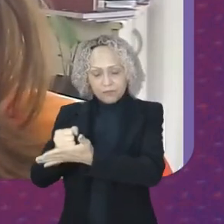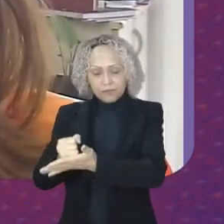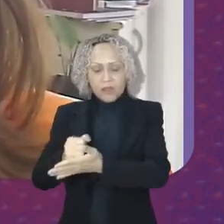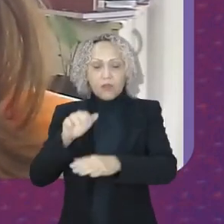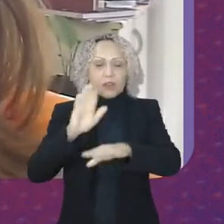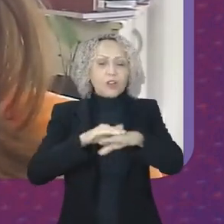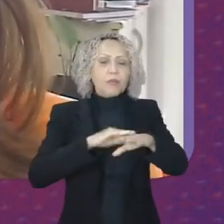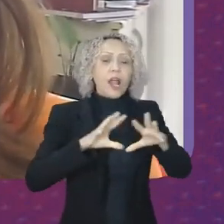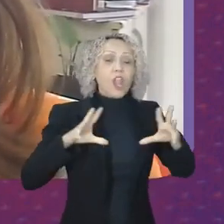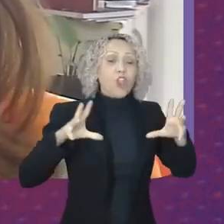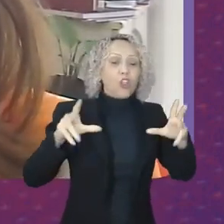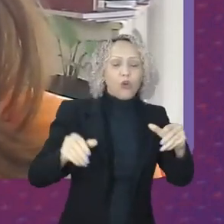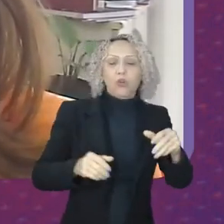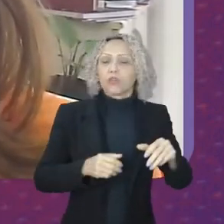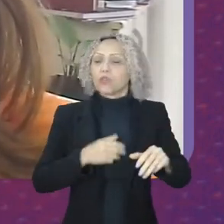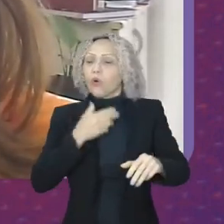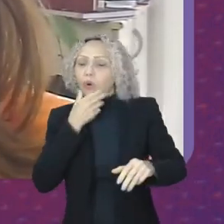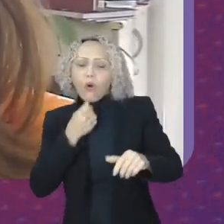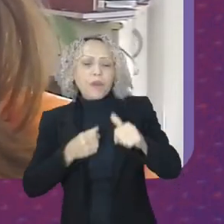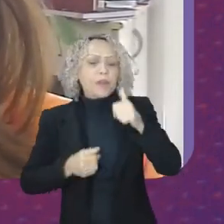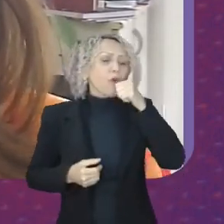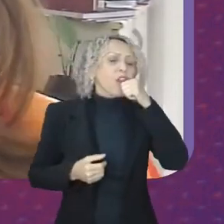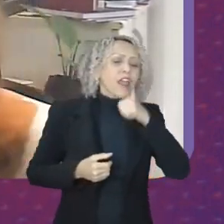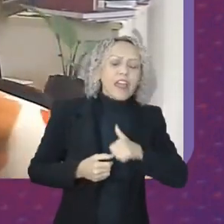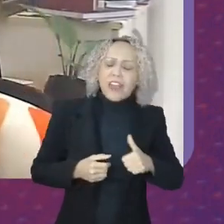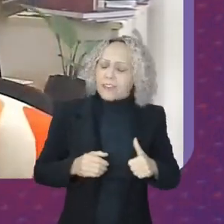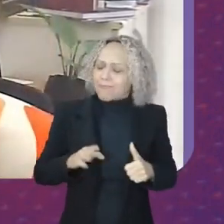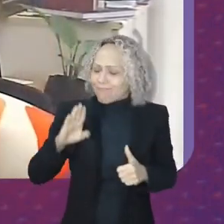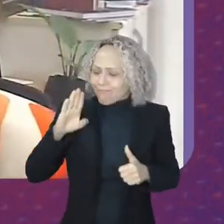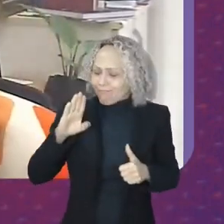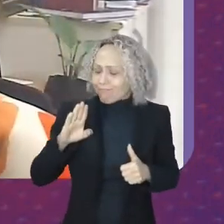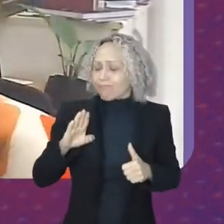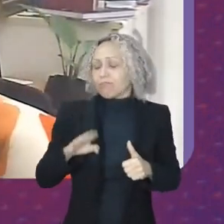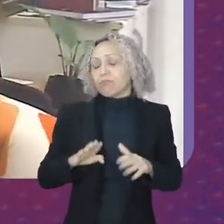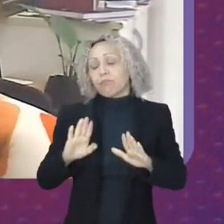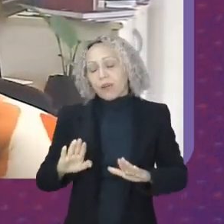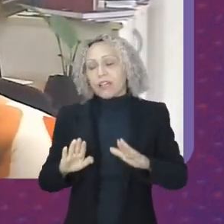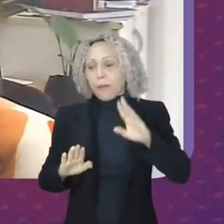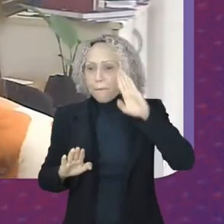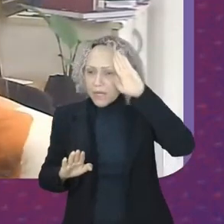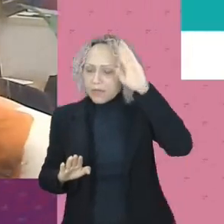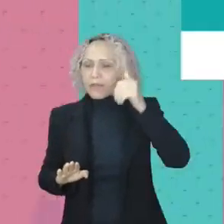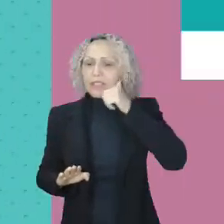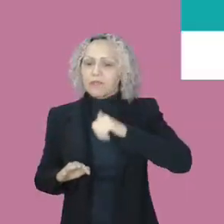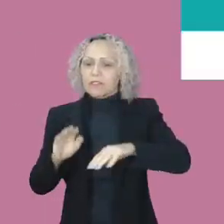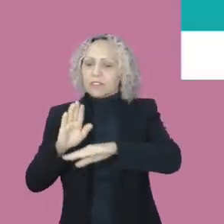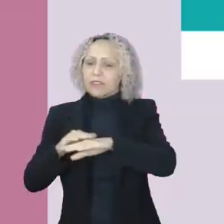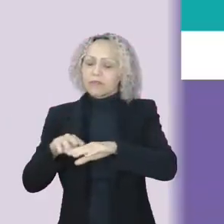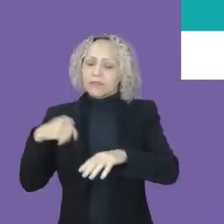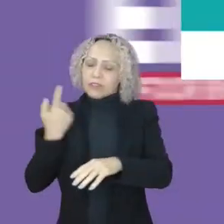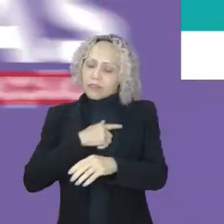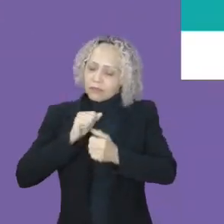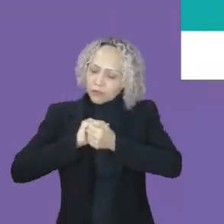petistas, em especial as mulheres, e um grande abraço e ficamos à disposição, tá bom?